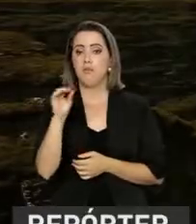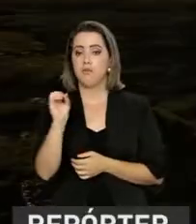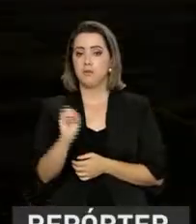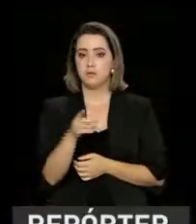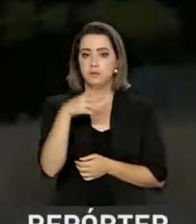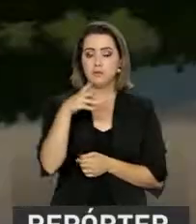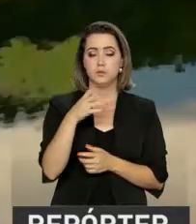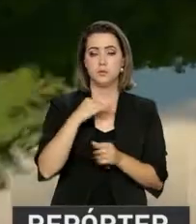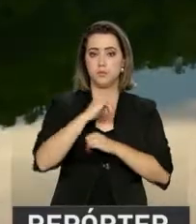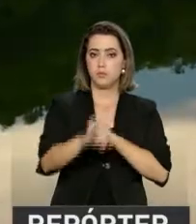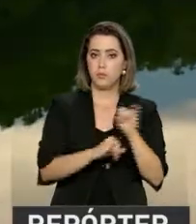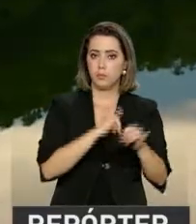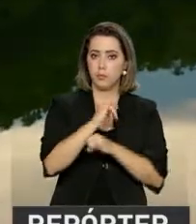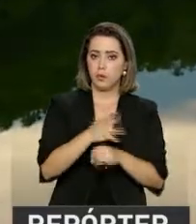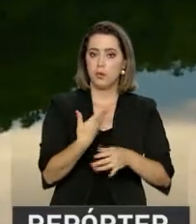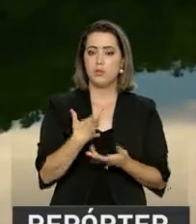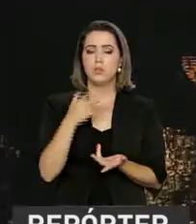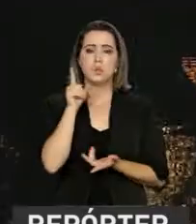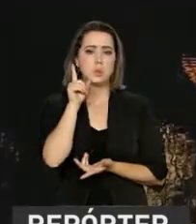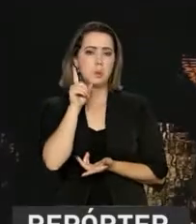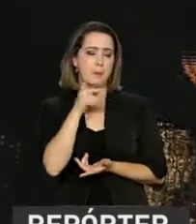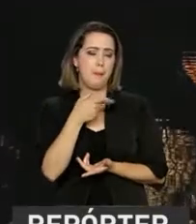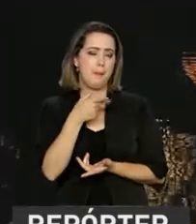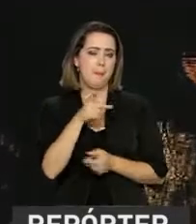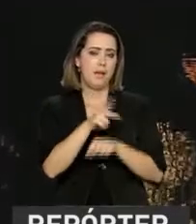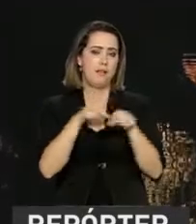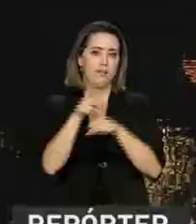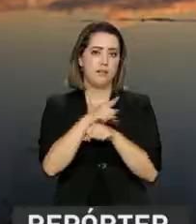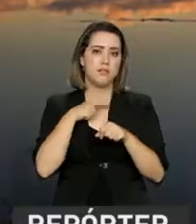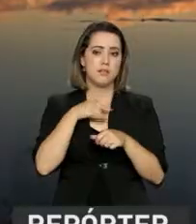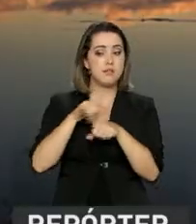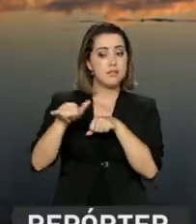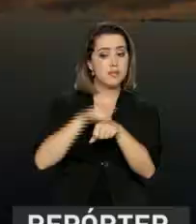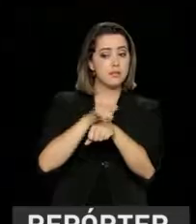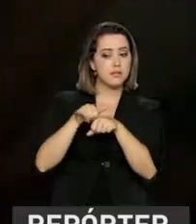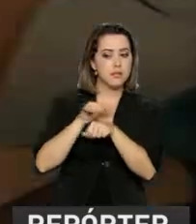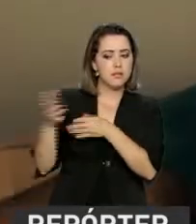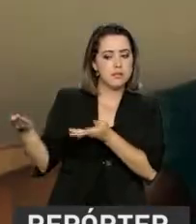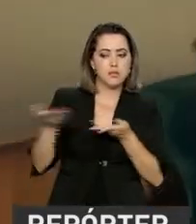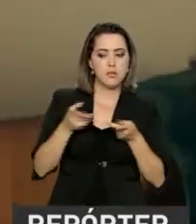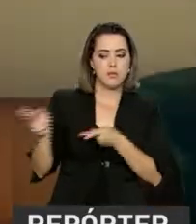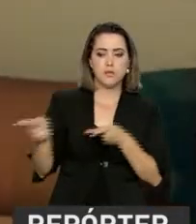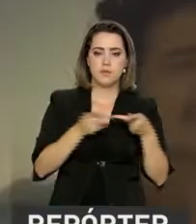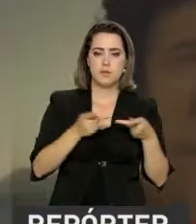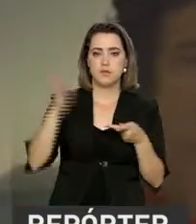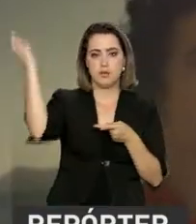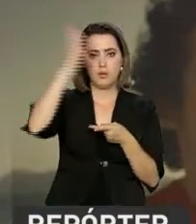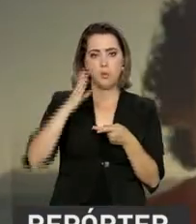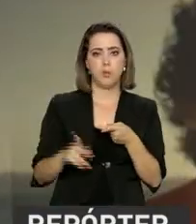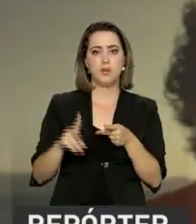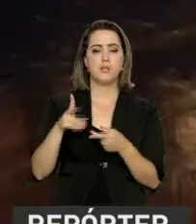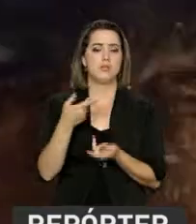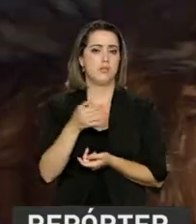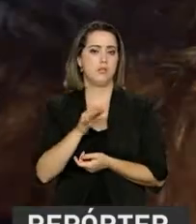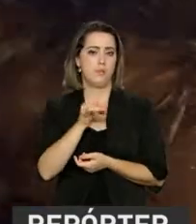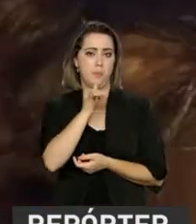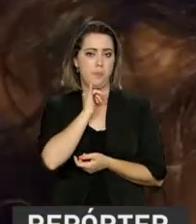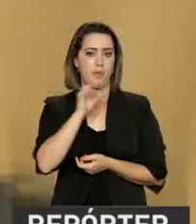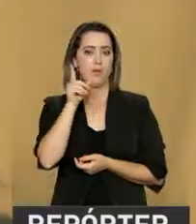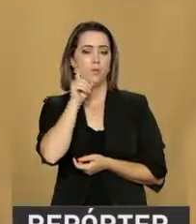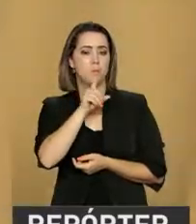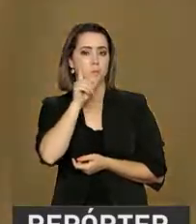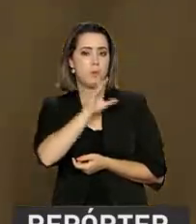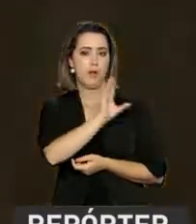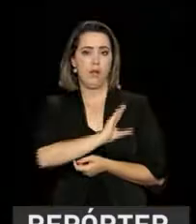países considerados pelo governo como estratégicos, para ampliar a vinda de estrangeiros ao Brasil, Estados Unidos,